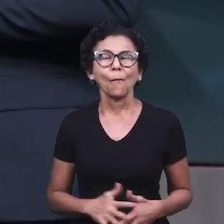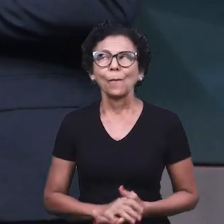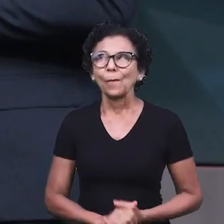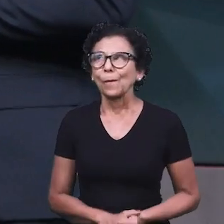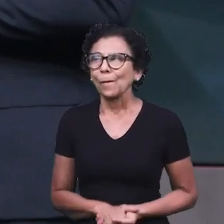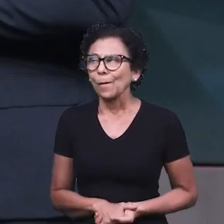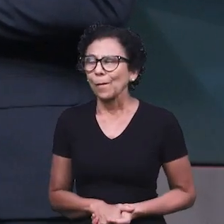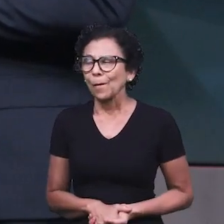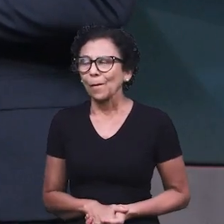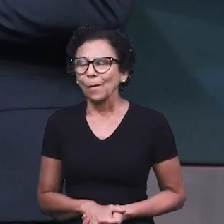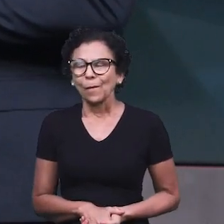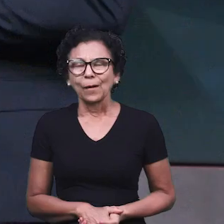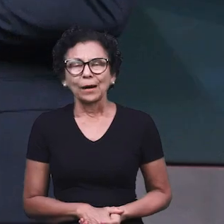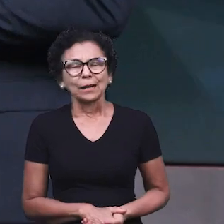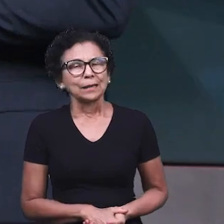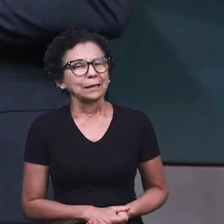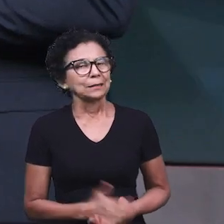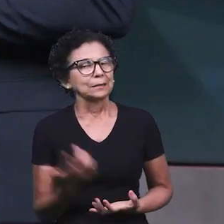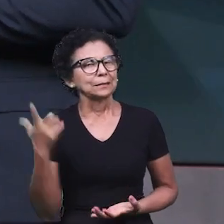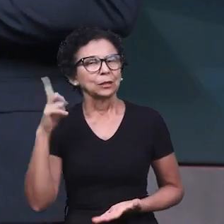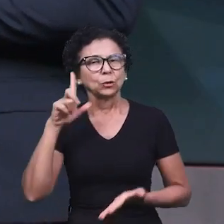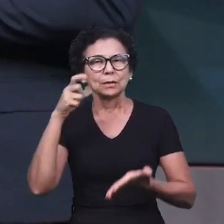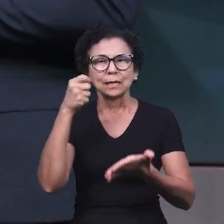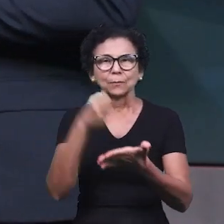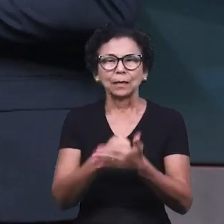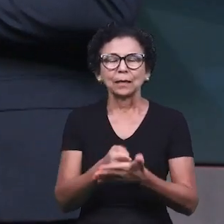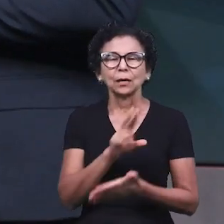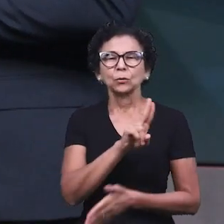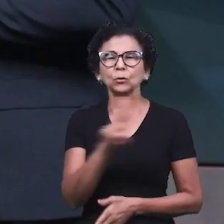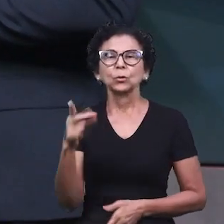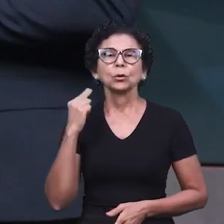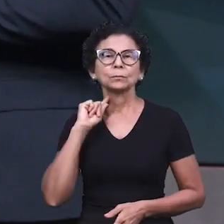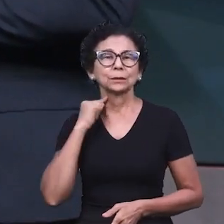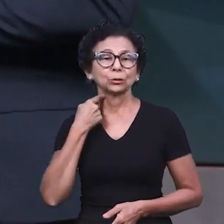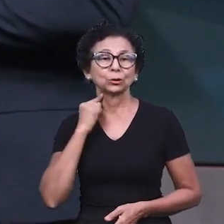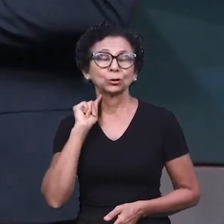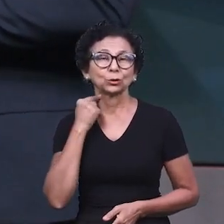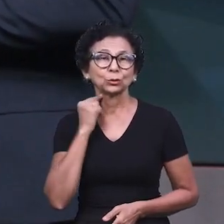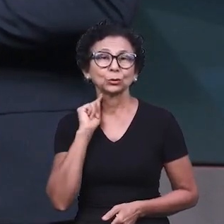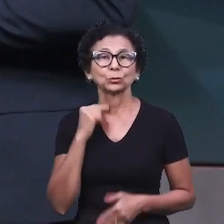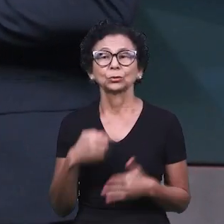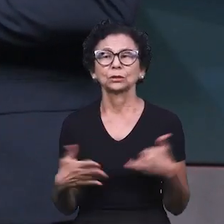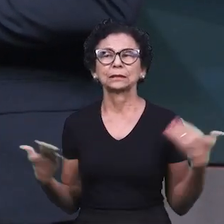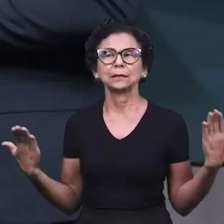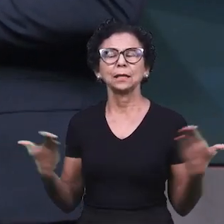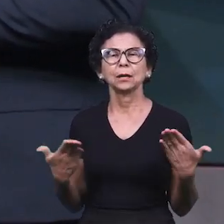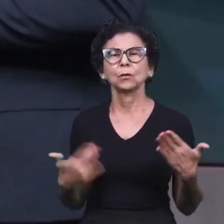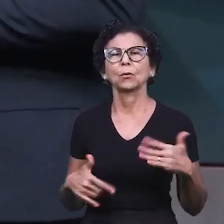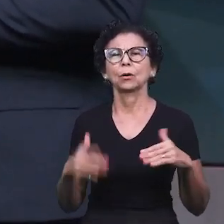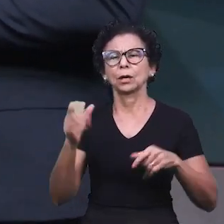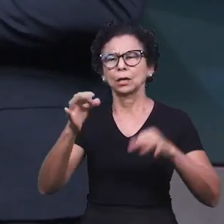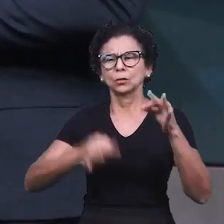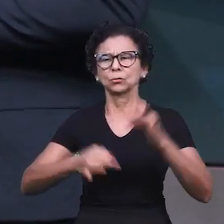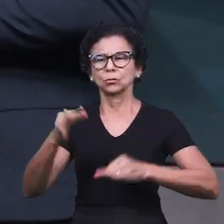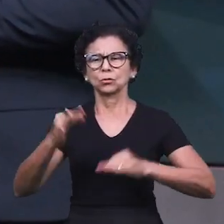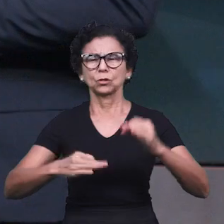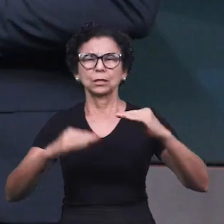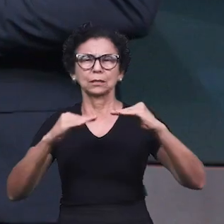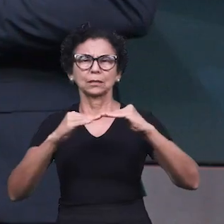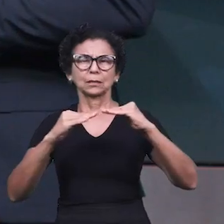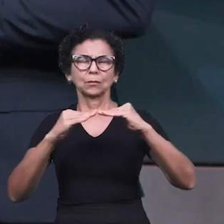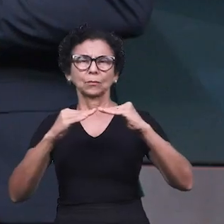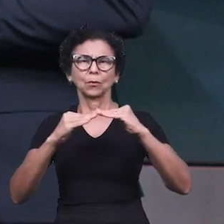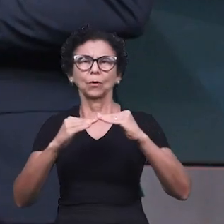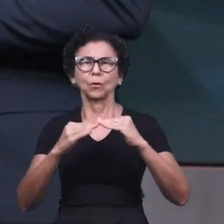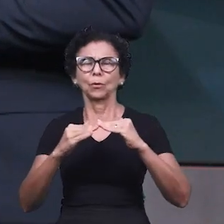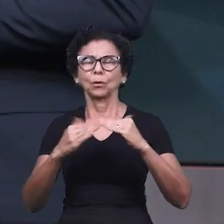inadimplência. Nesse caso, há possibilidade de um acordo extrajudicial ou essa lei entra protegendo também,